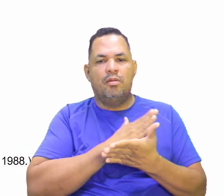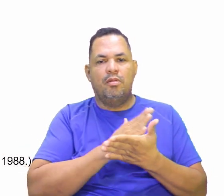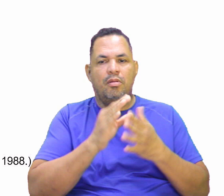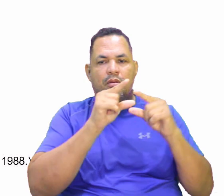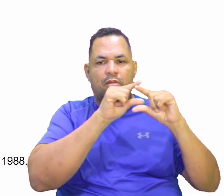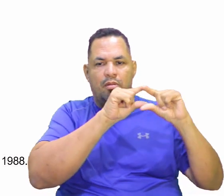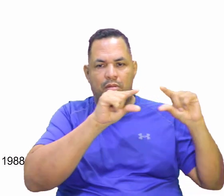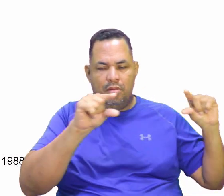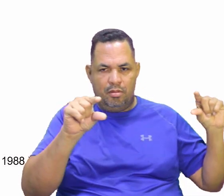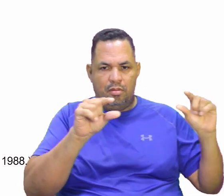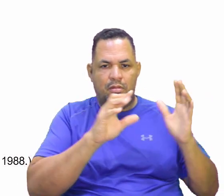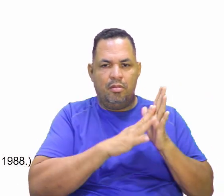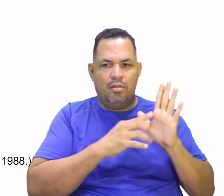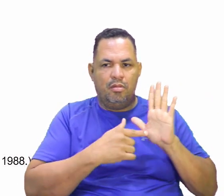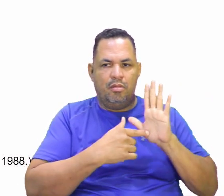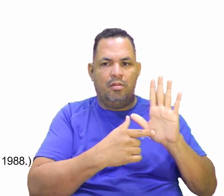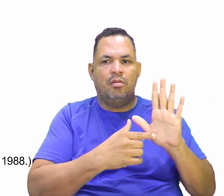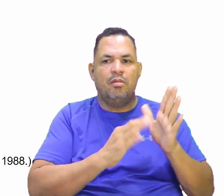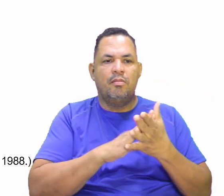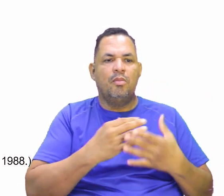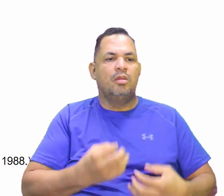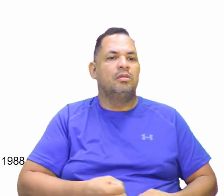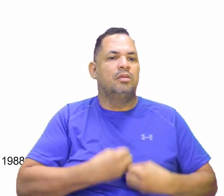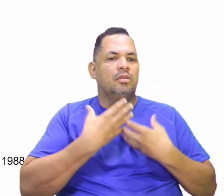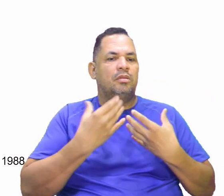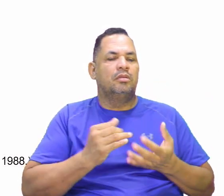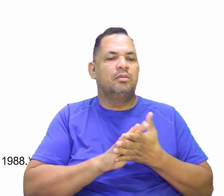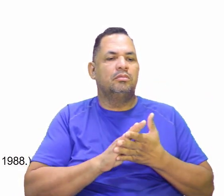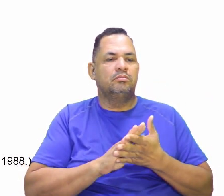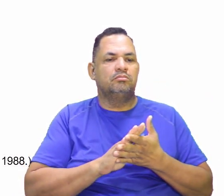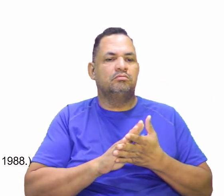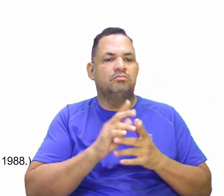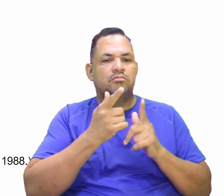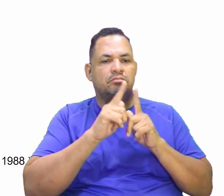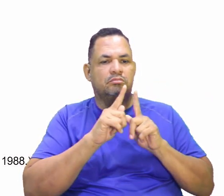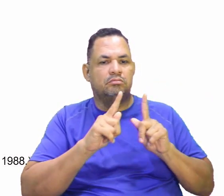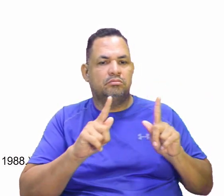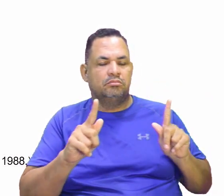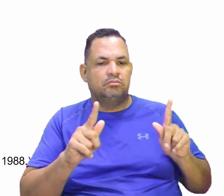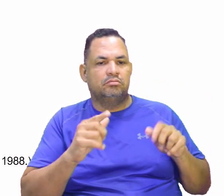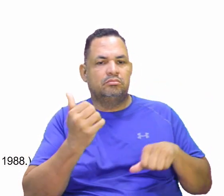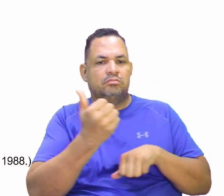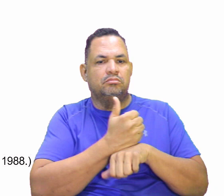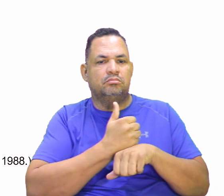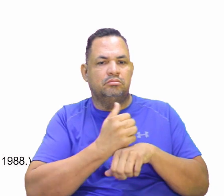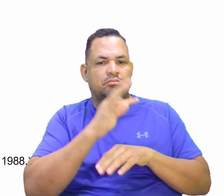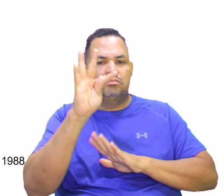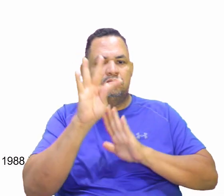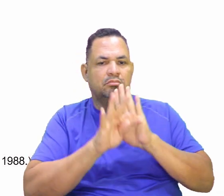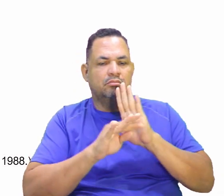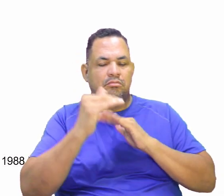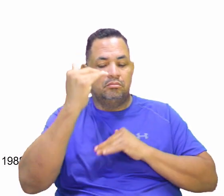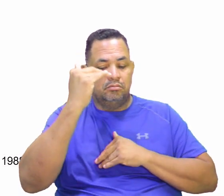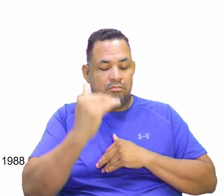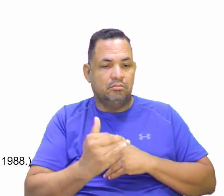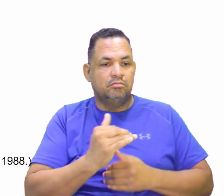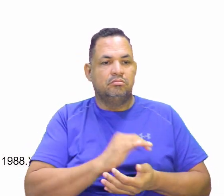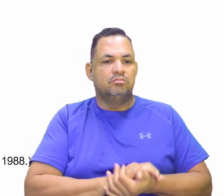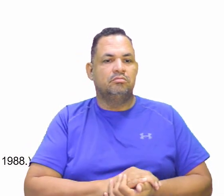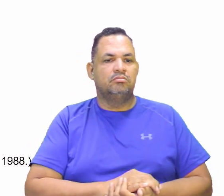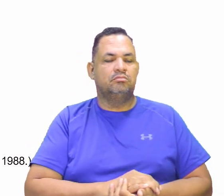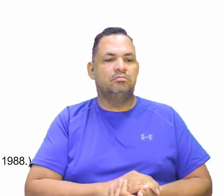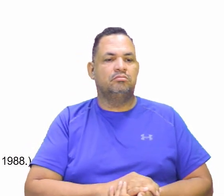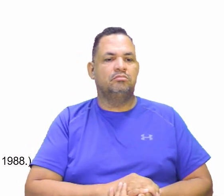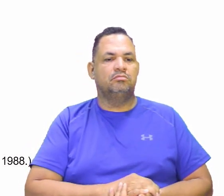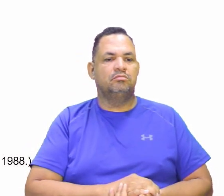início das frases é destacado por um poeta e por um gramático dos textos abaixo.